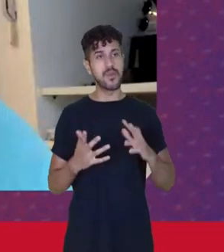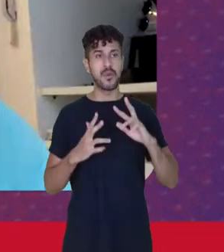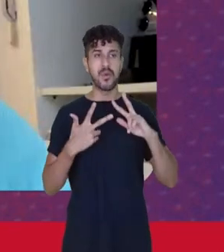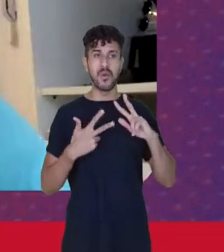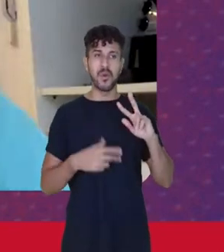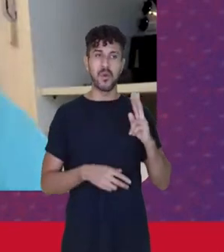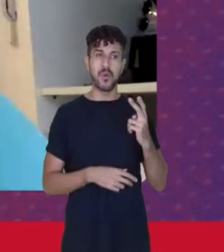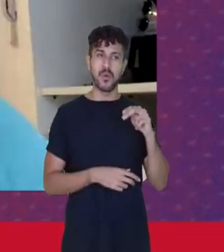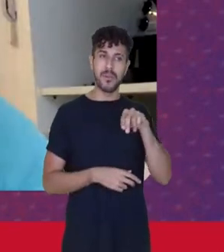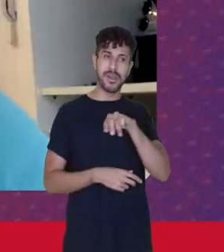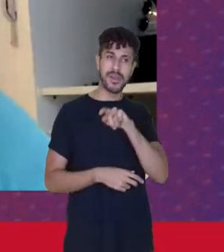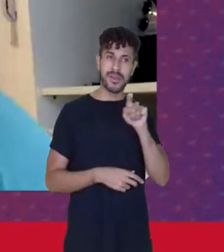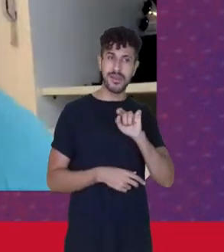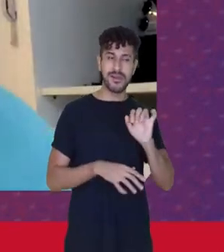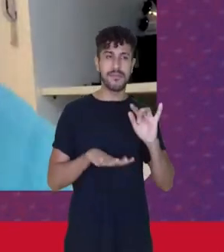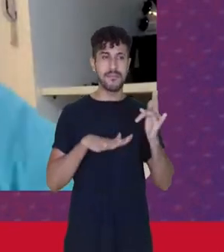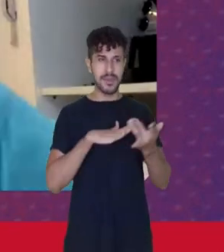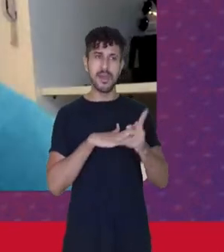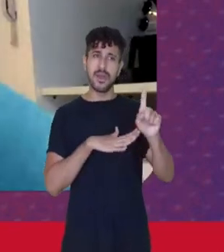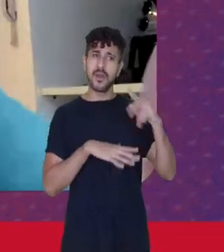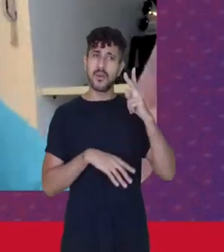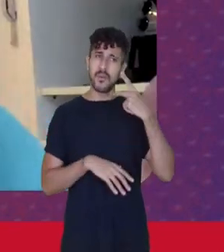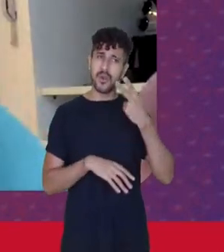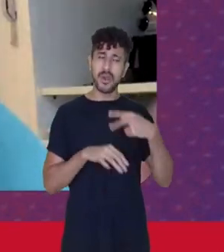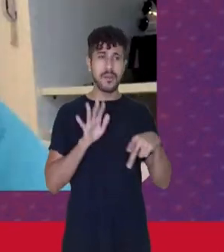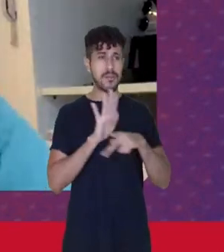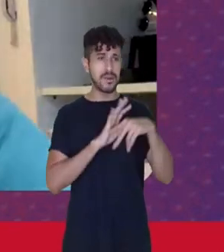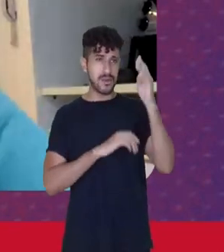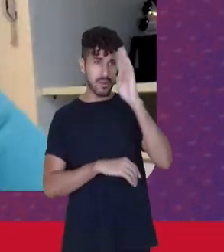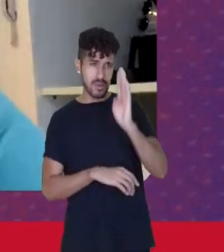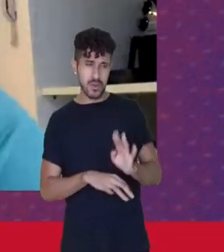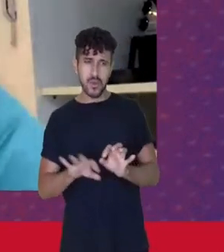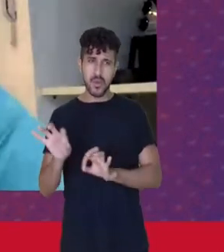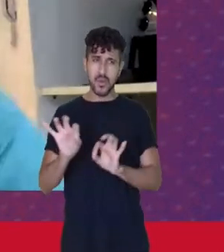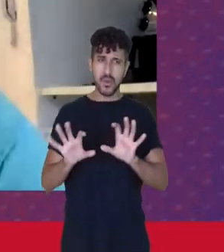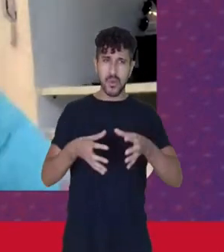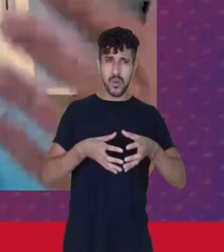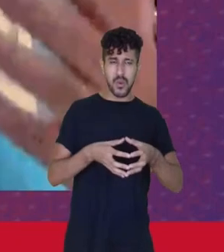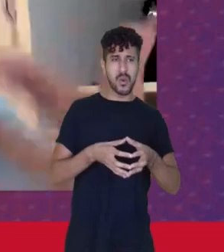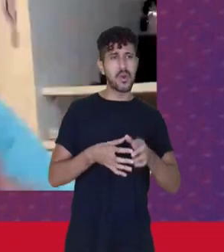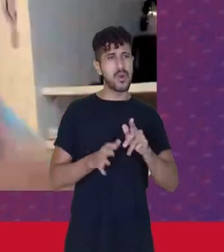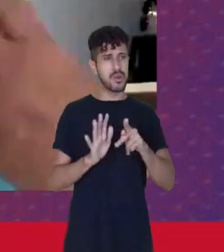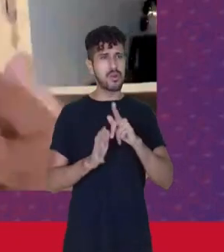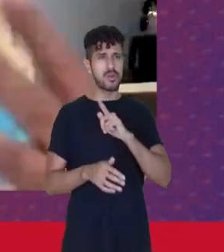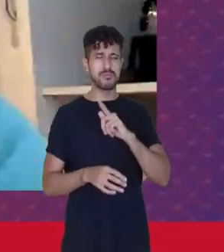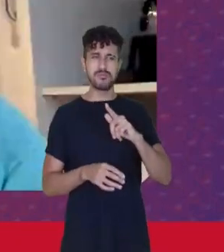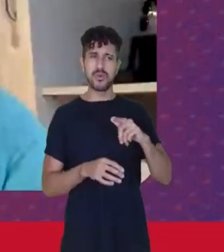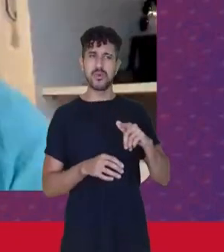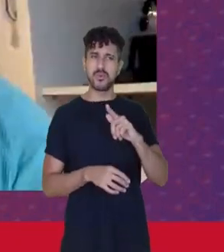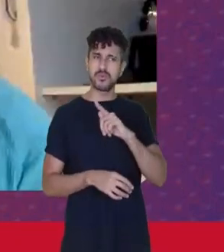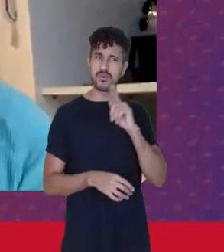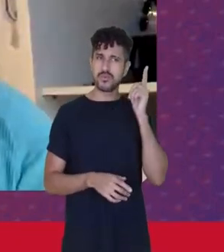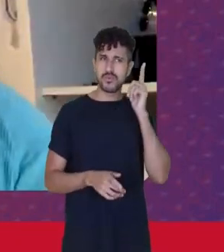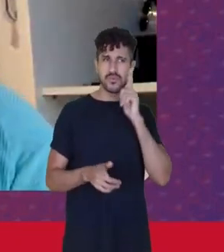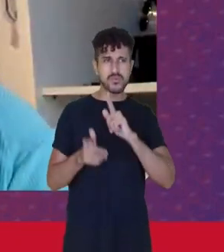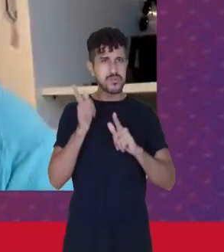Redes foi uma política de Estado organizada, né, de governo organizada para